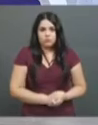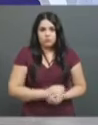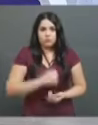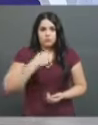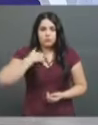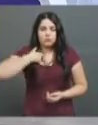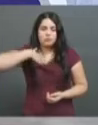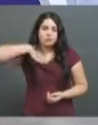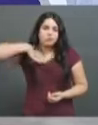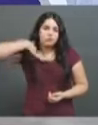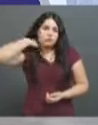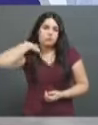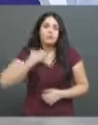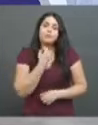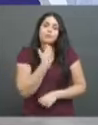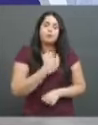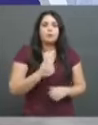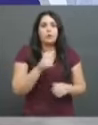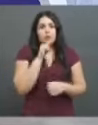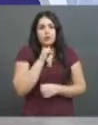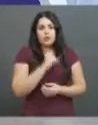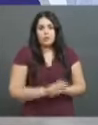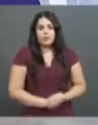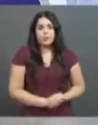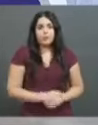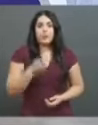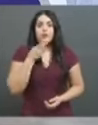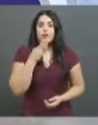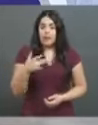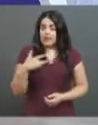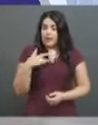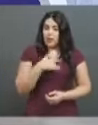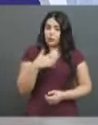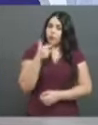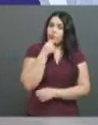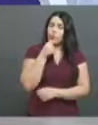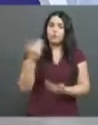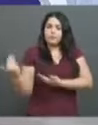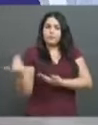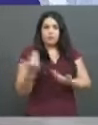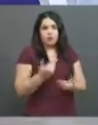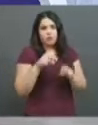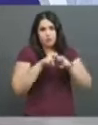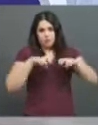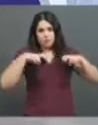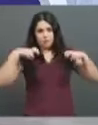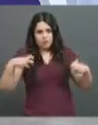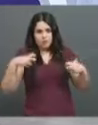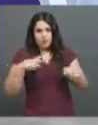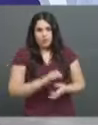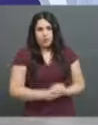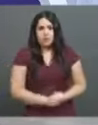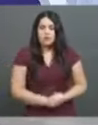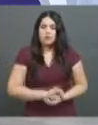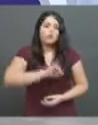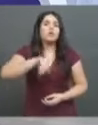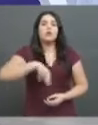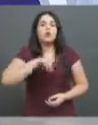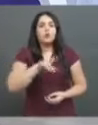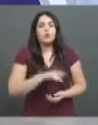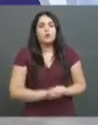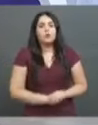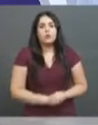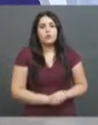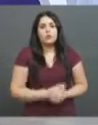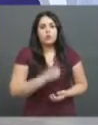Está aí um bom exemplo. E para falar então sobre saúde do homem, nós convidamos hoje para participar aqui do Jornal da UFU o